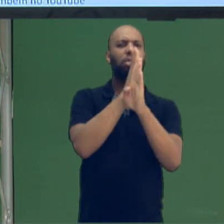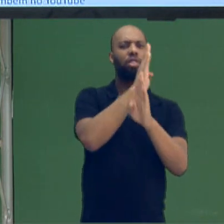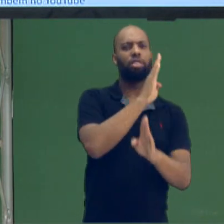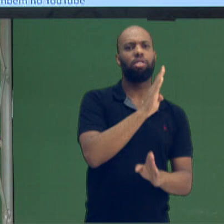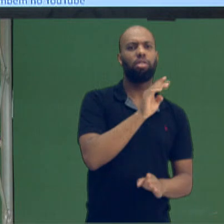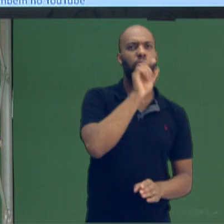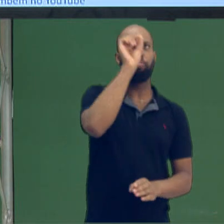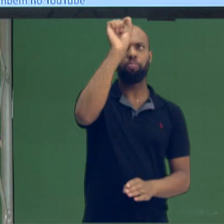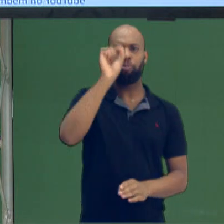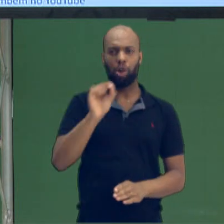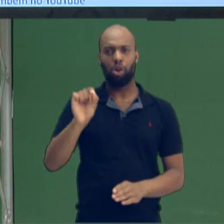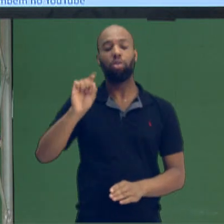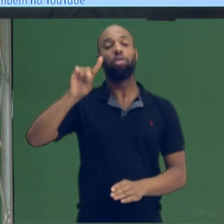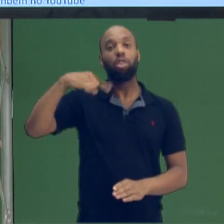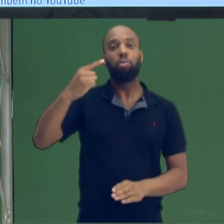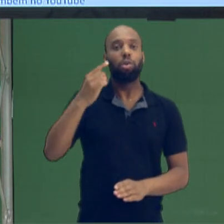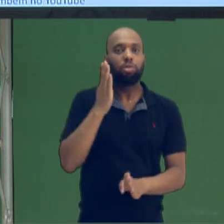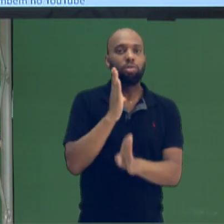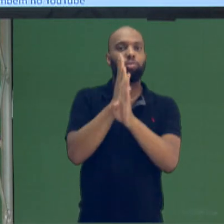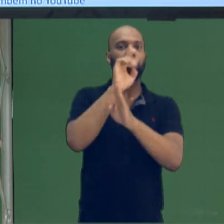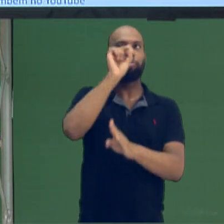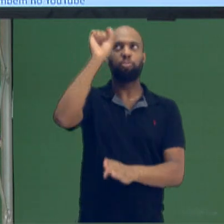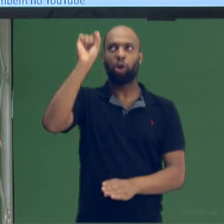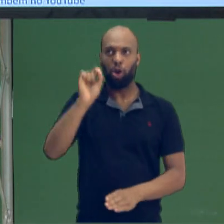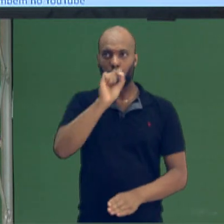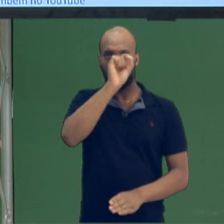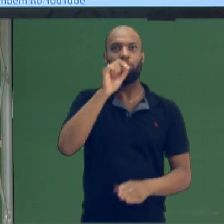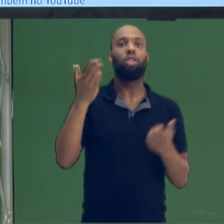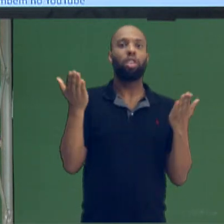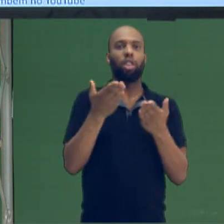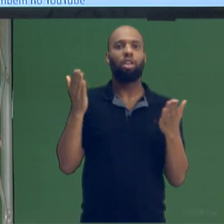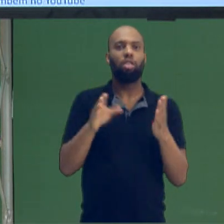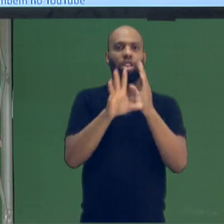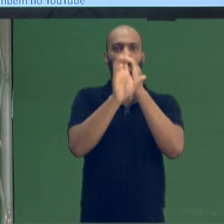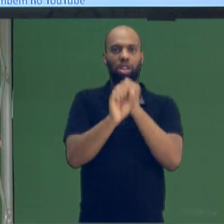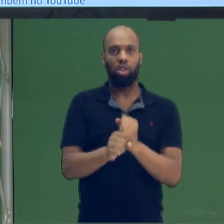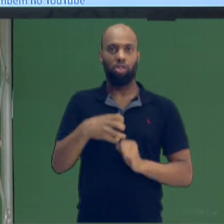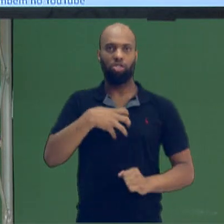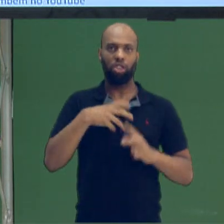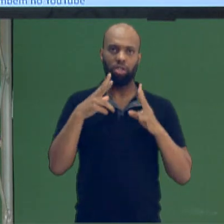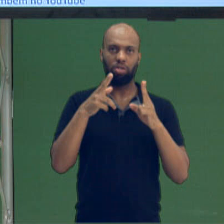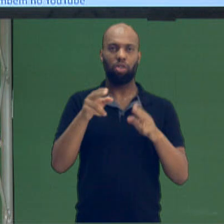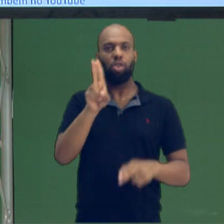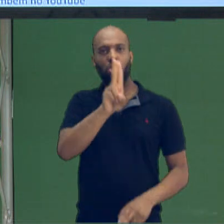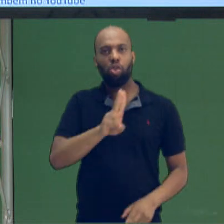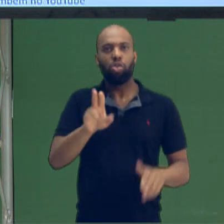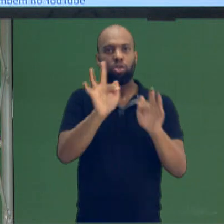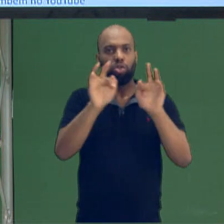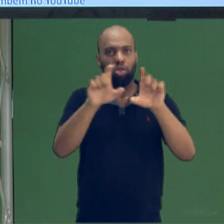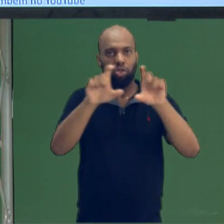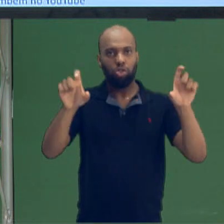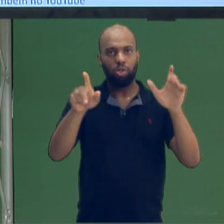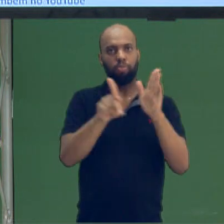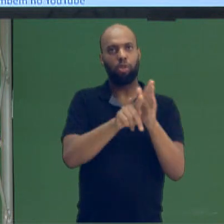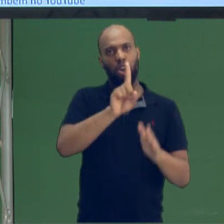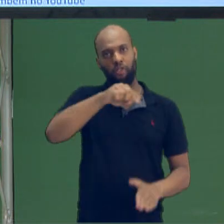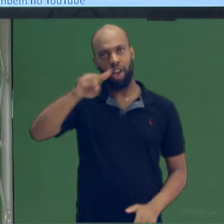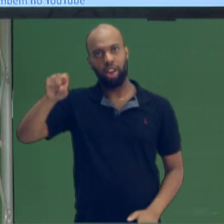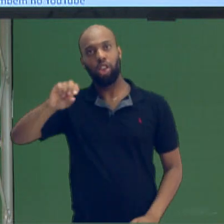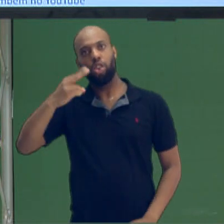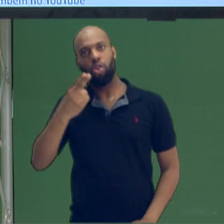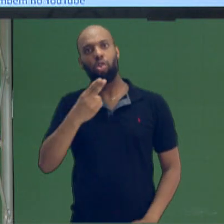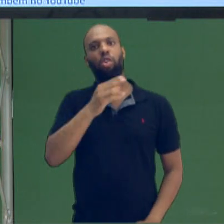pontos. Depois que nós descobrimos os pontos, a questão do cálculo era igual, usando a nossa formulazinha da taxa de variação